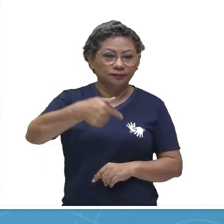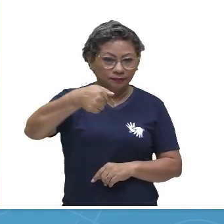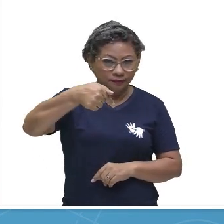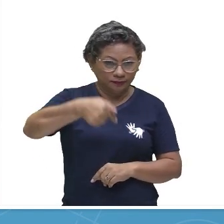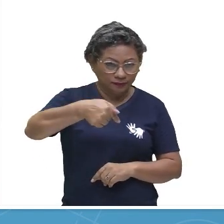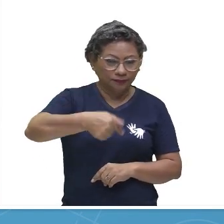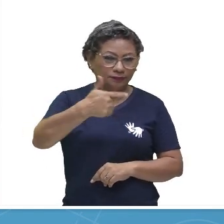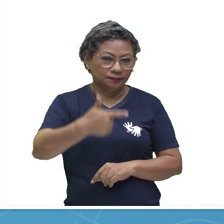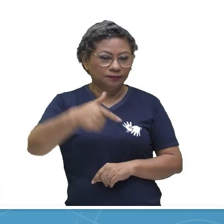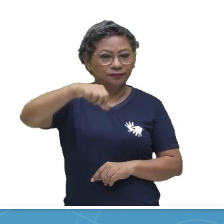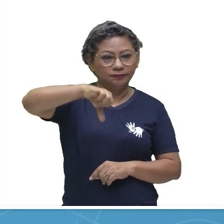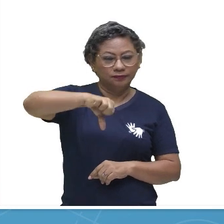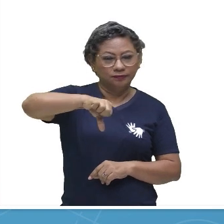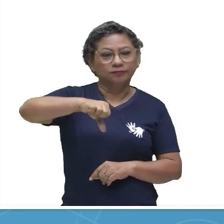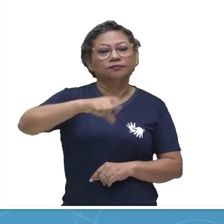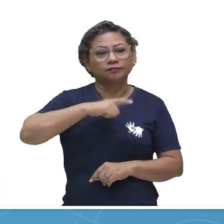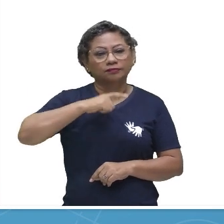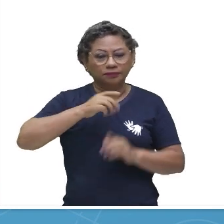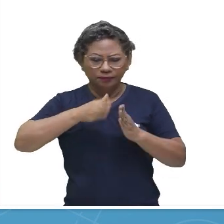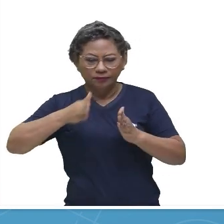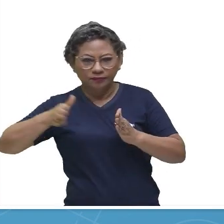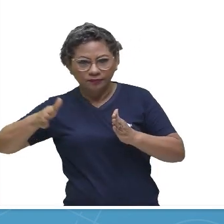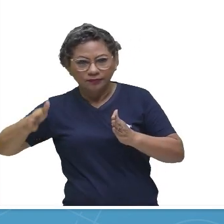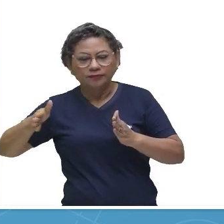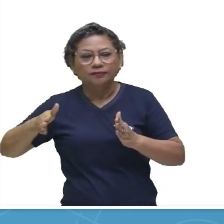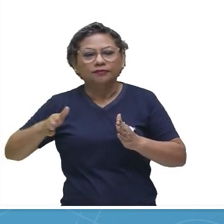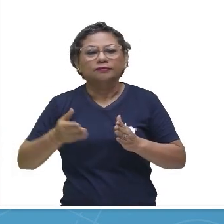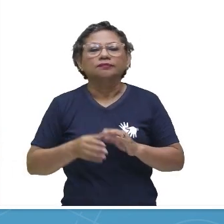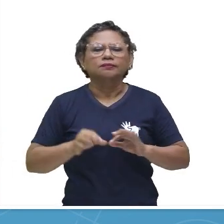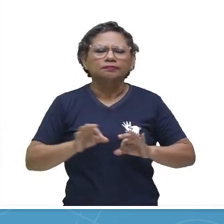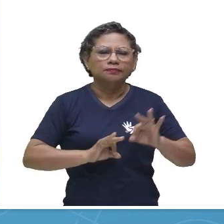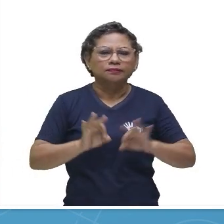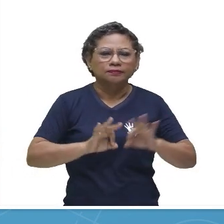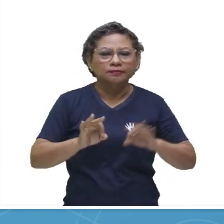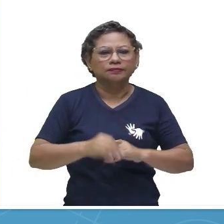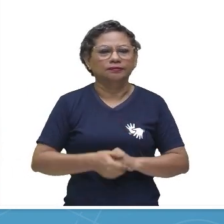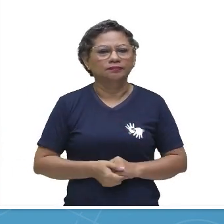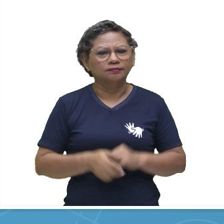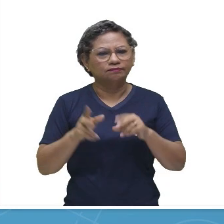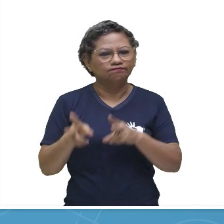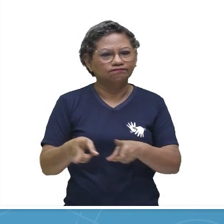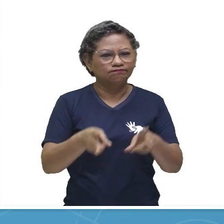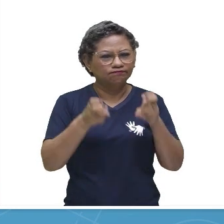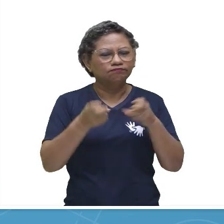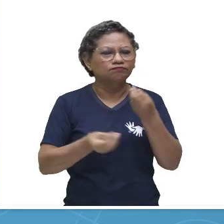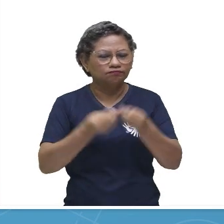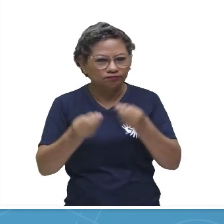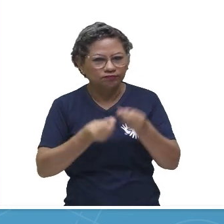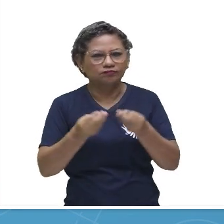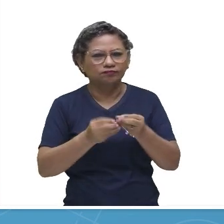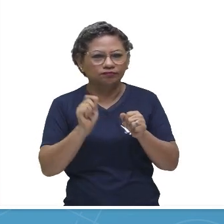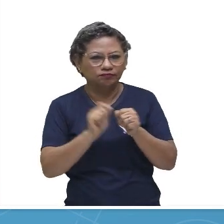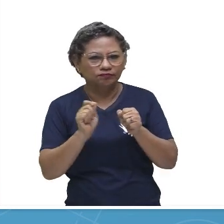passo a passo mais detalhado, né? Vamos pegar o menos 2 nonos e multiplicar por ele 3 vezes. Ele por ele mesmo